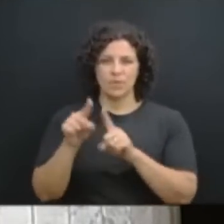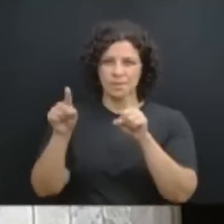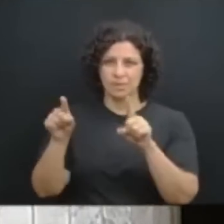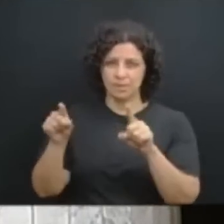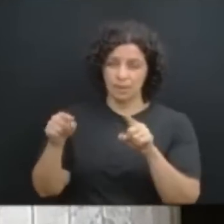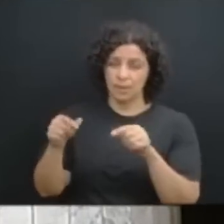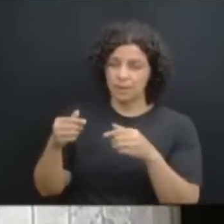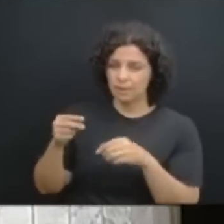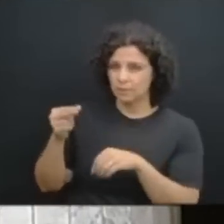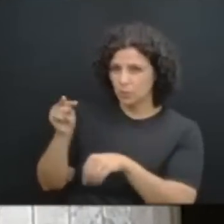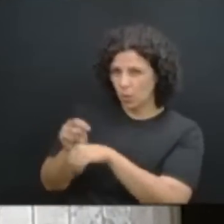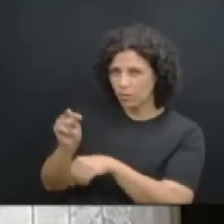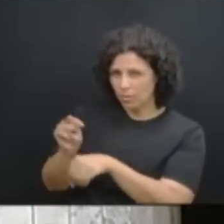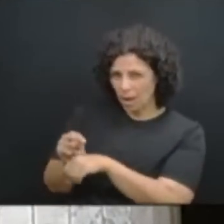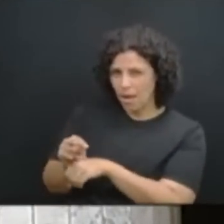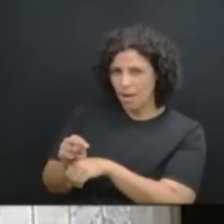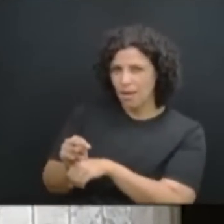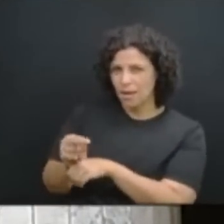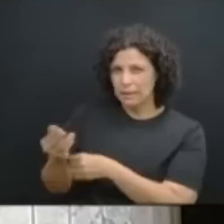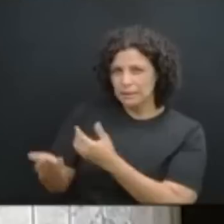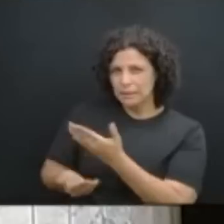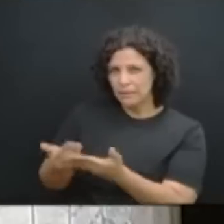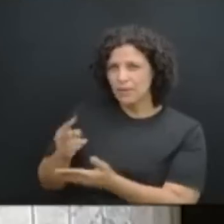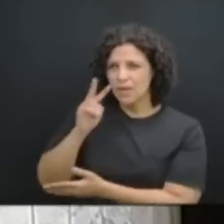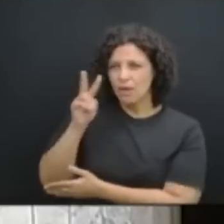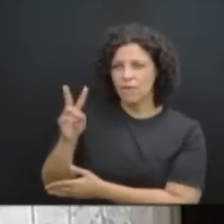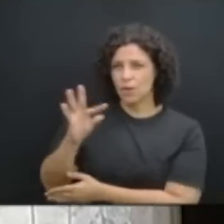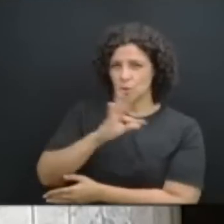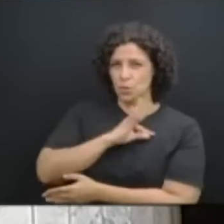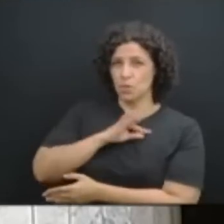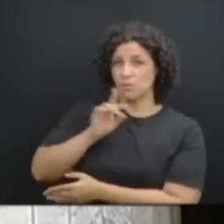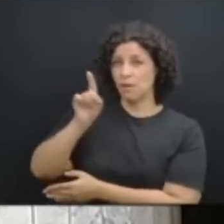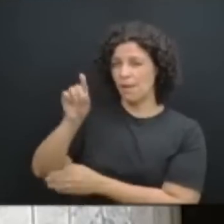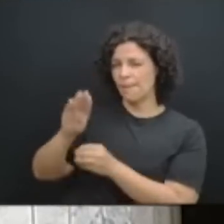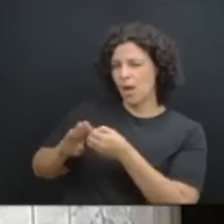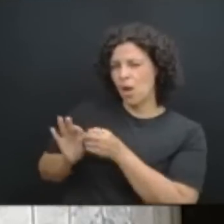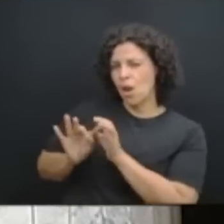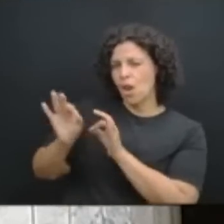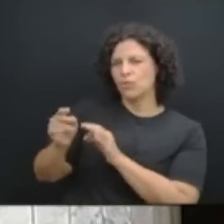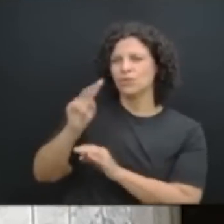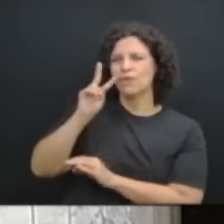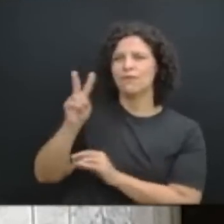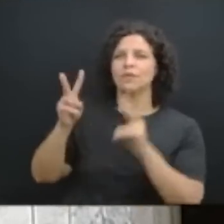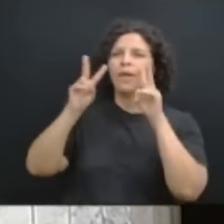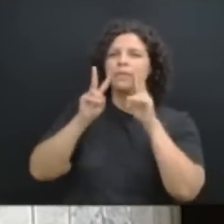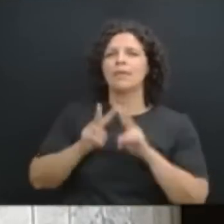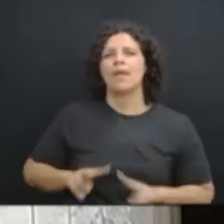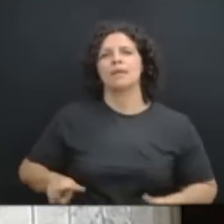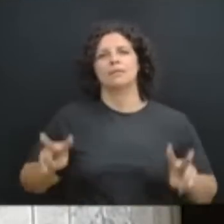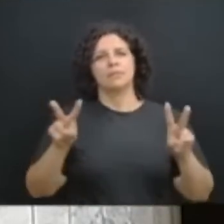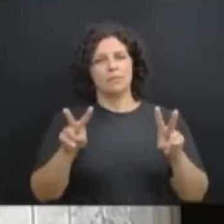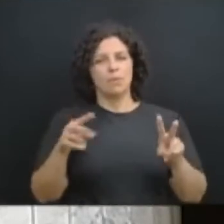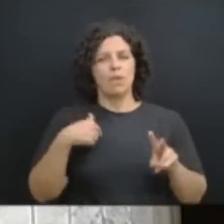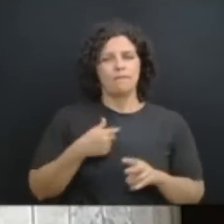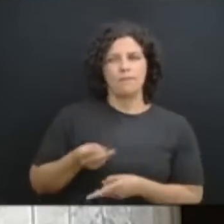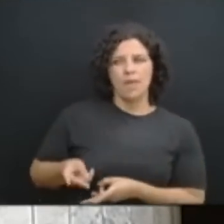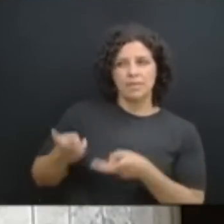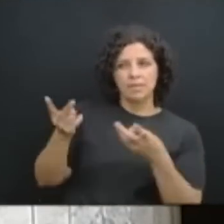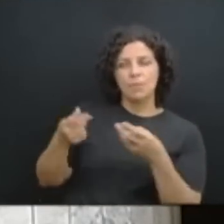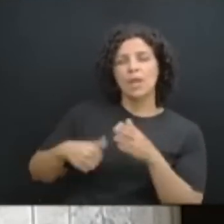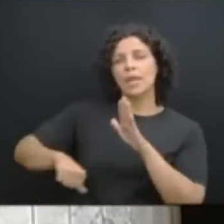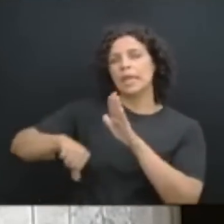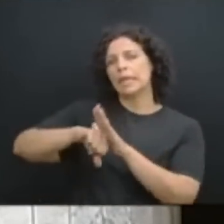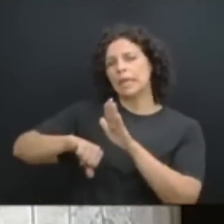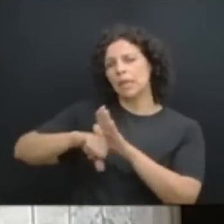e proteger. Quando eu olho para ele, eu olho como testemunha dos